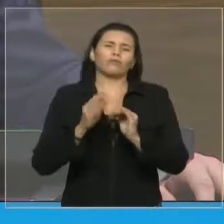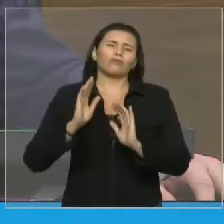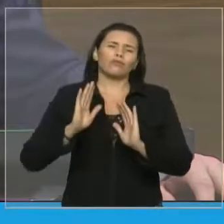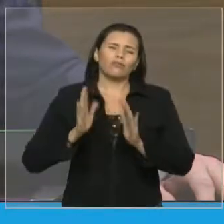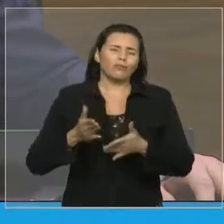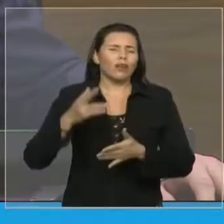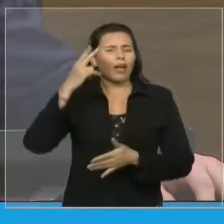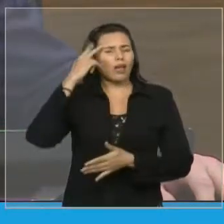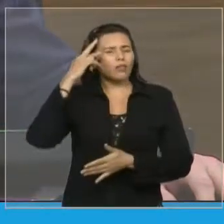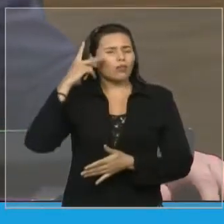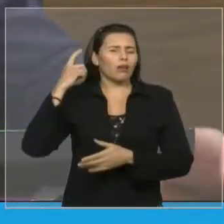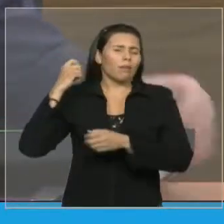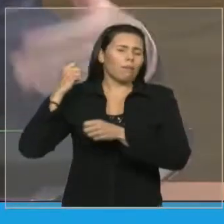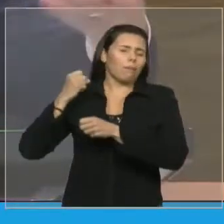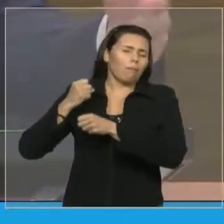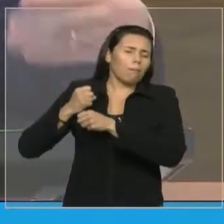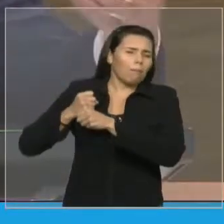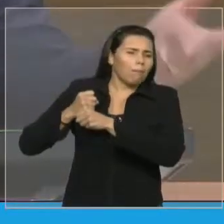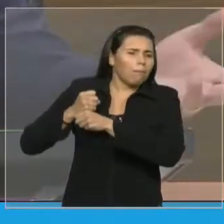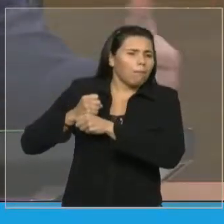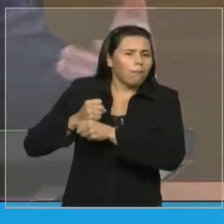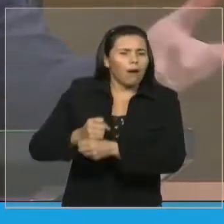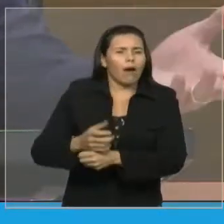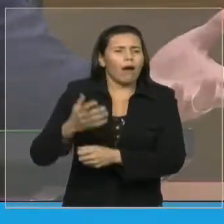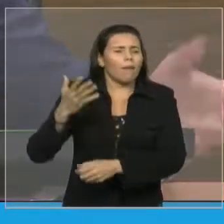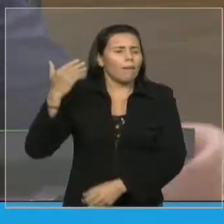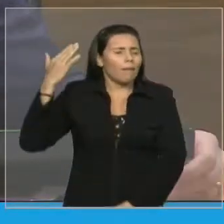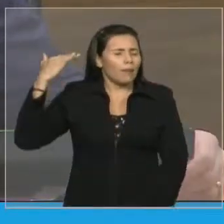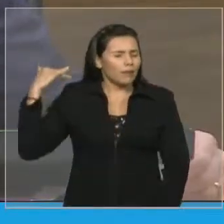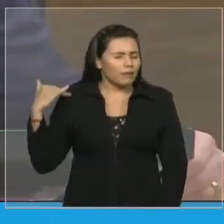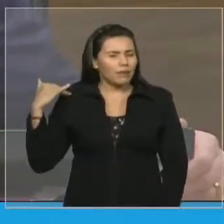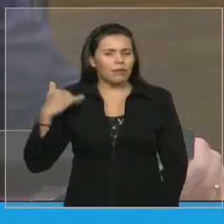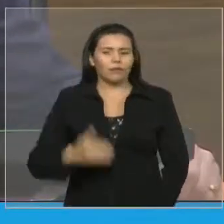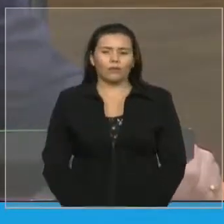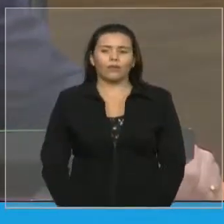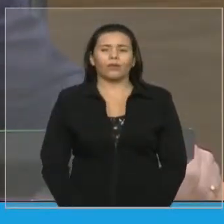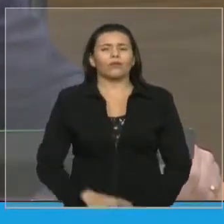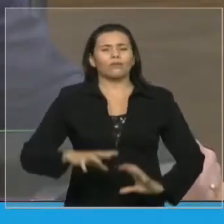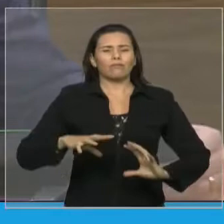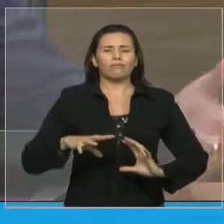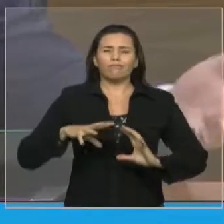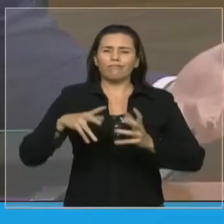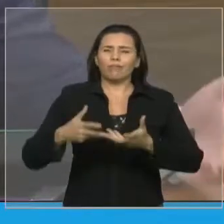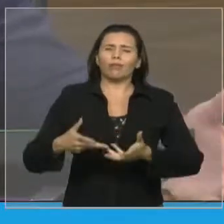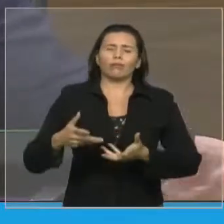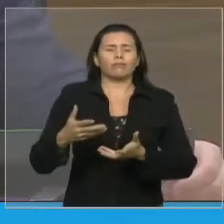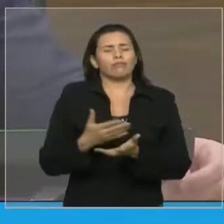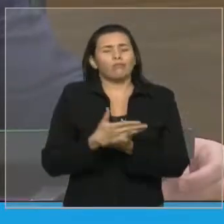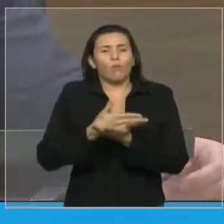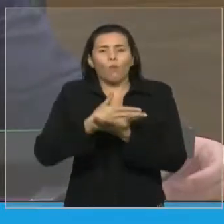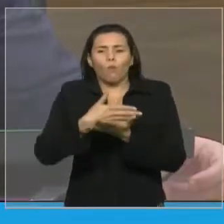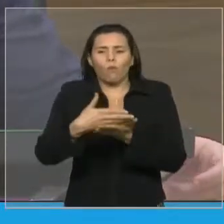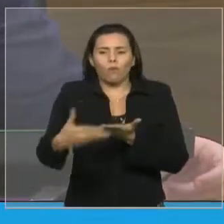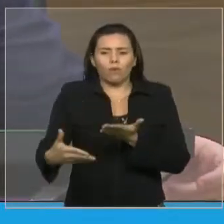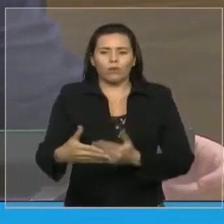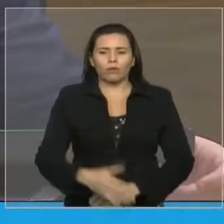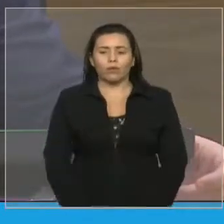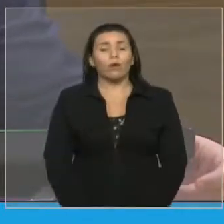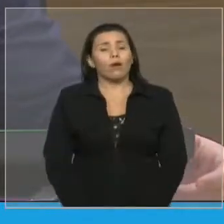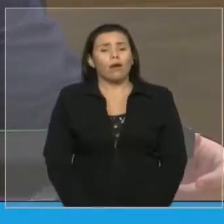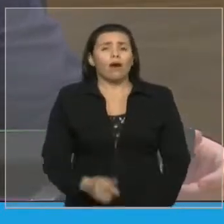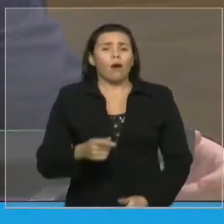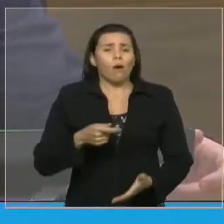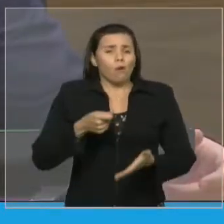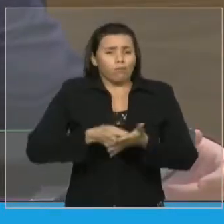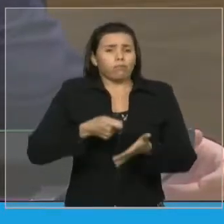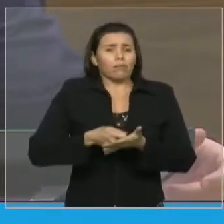homem. Era cobrado àquela época de uma forma diferente, mas lá já existia, desde quando